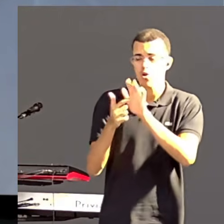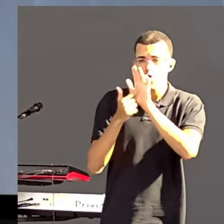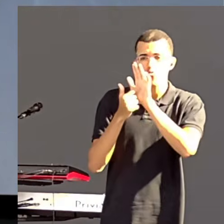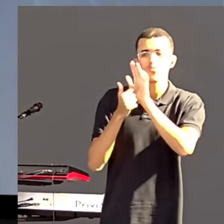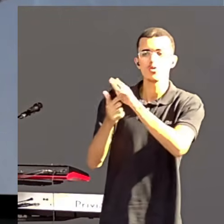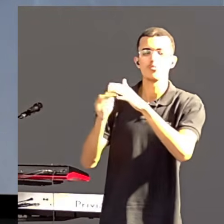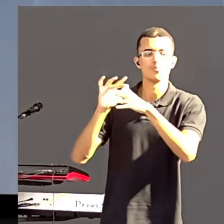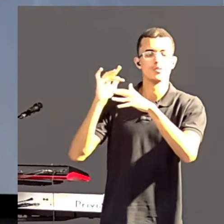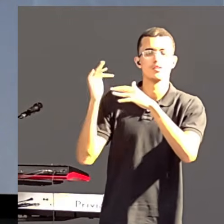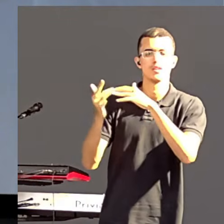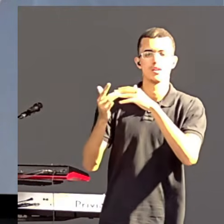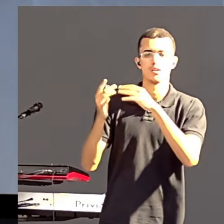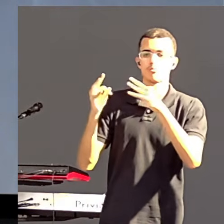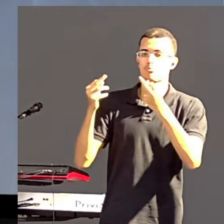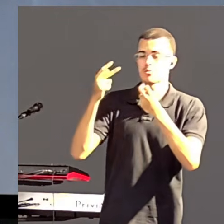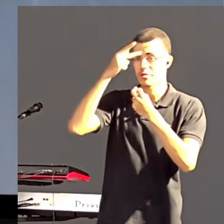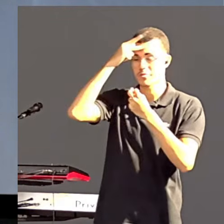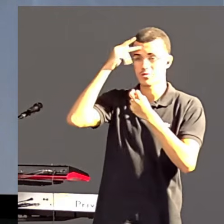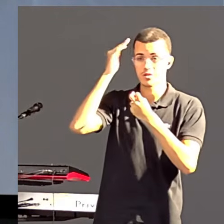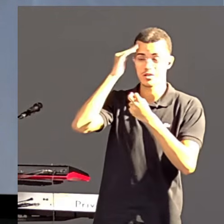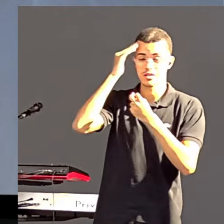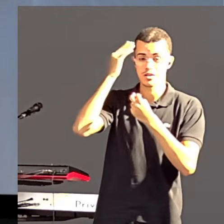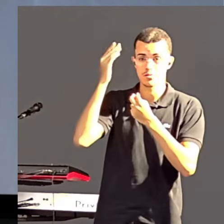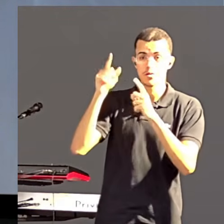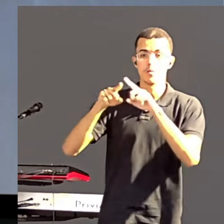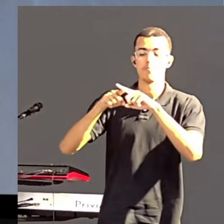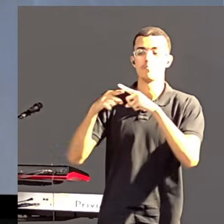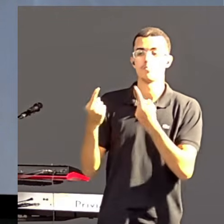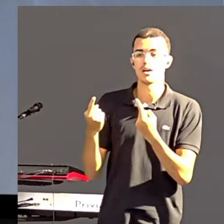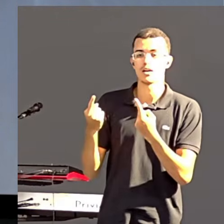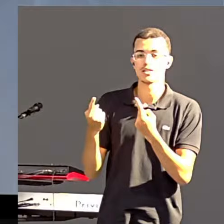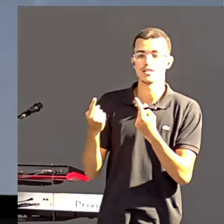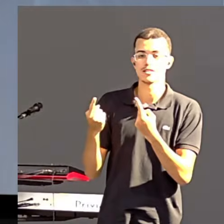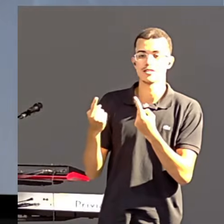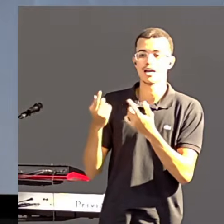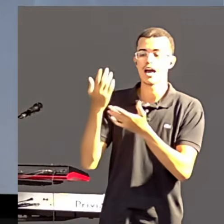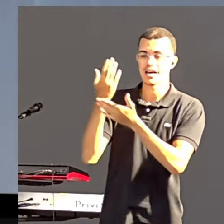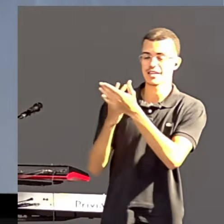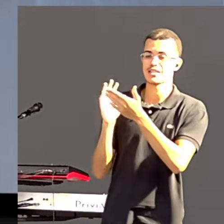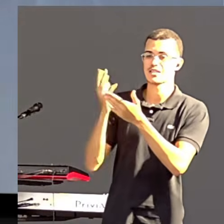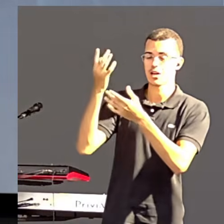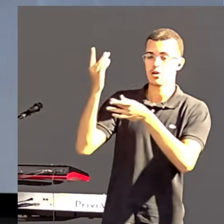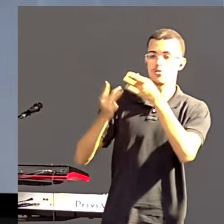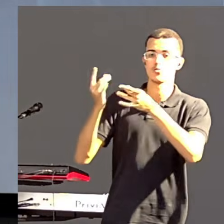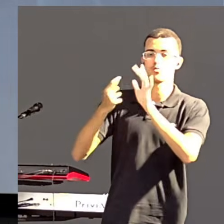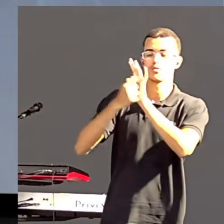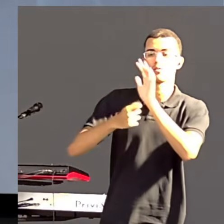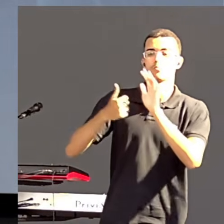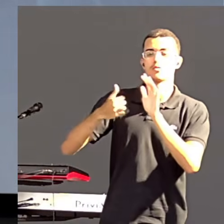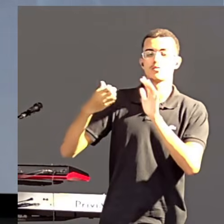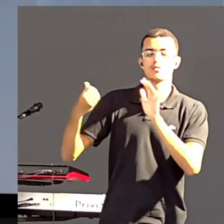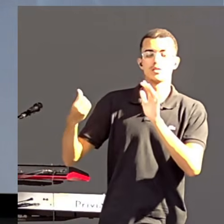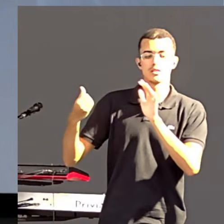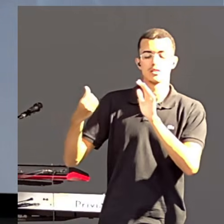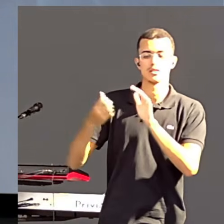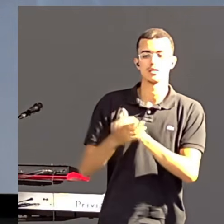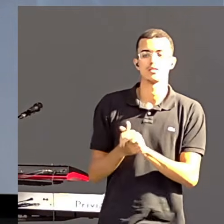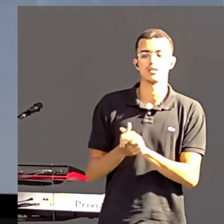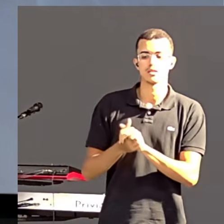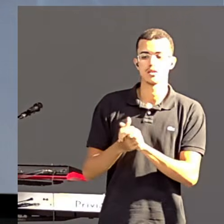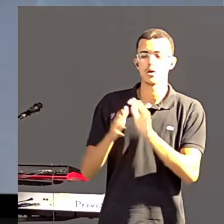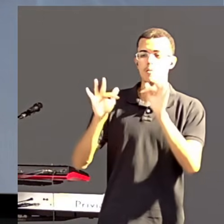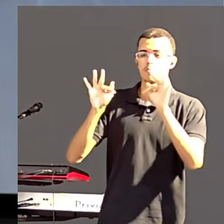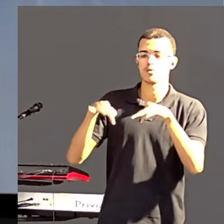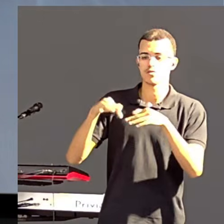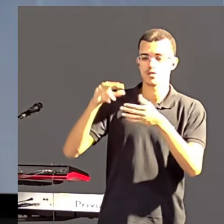o momento que todo mundo fica sabendo. Mas a queda já está acontecendo. Juízes, capítulo 16. É a última leitura